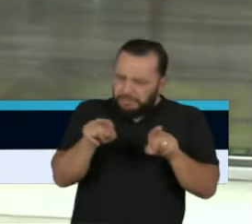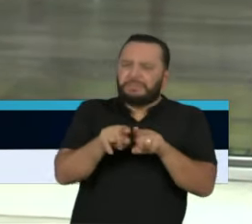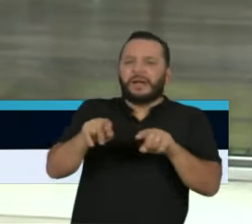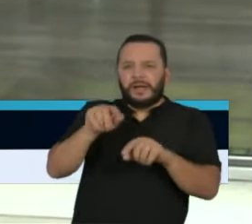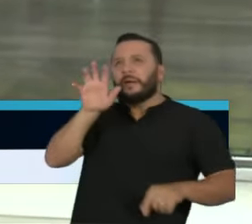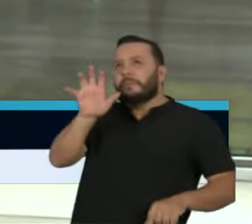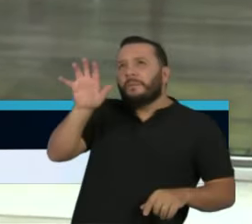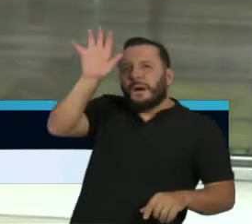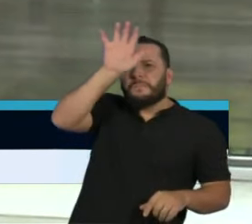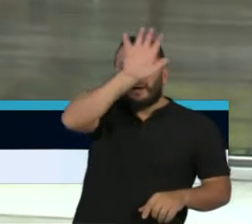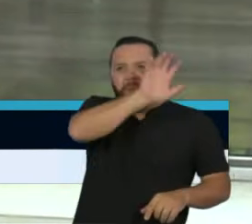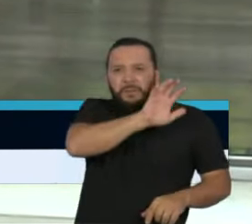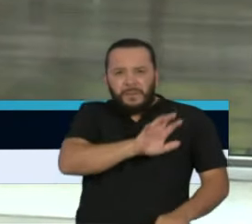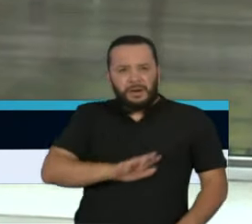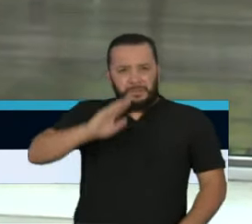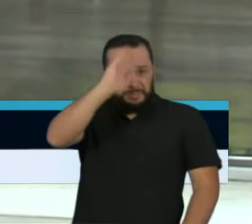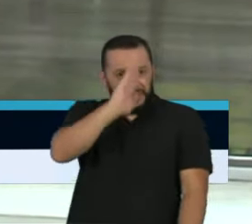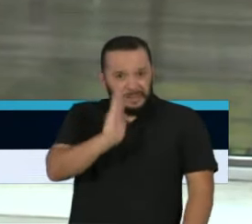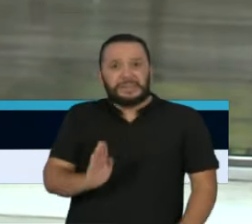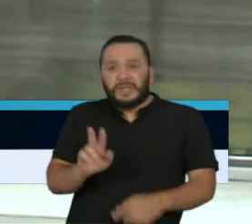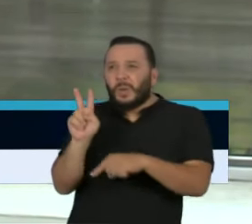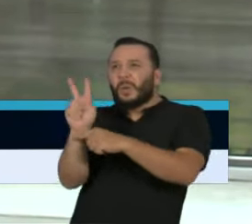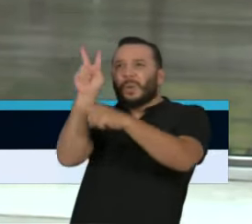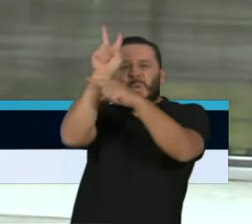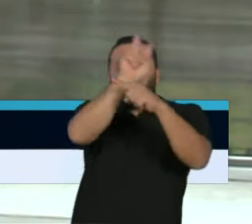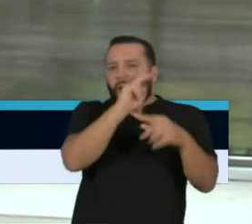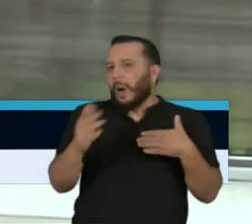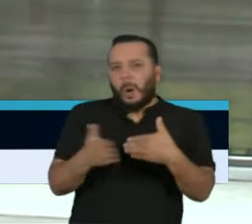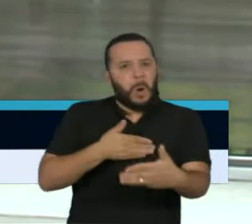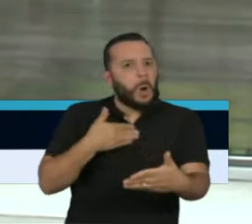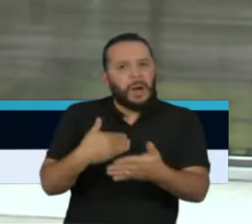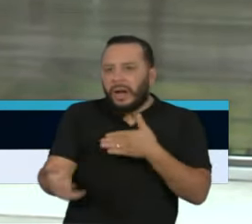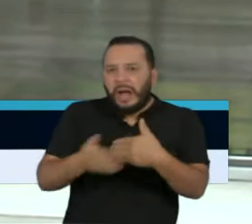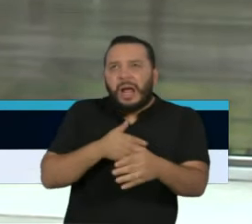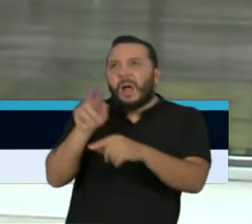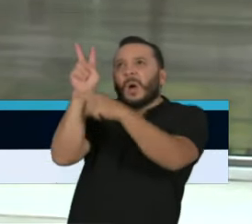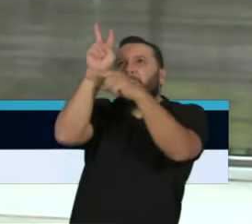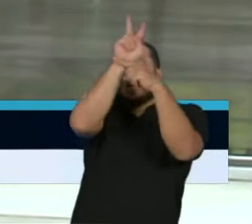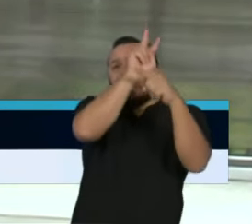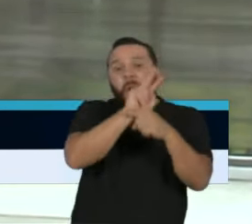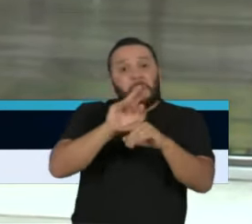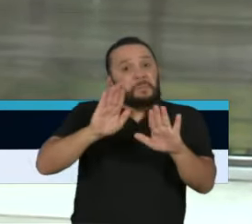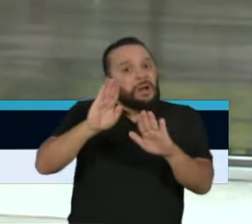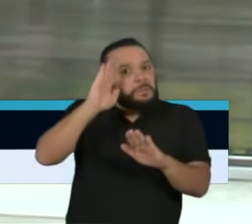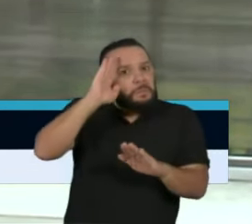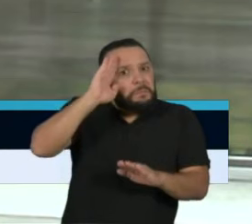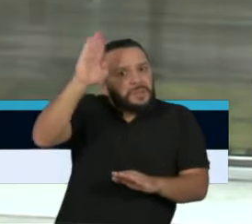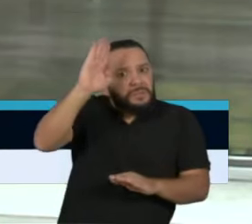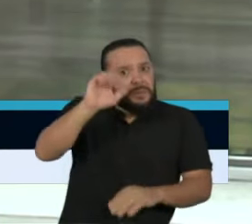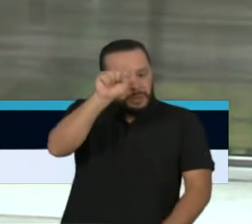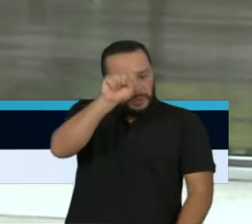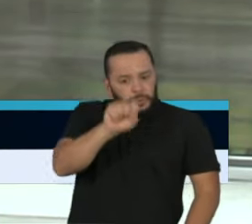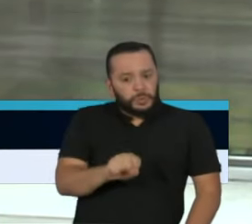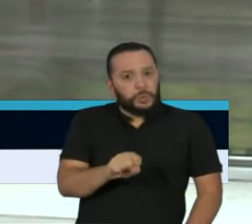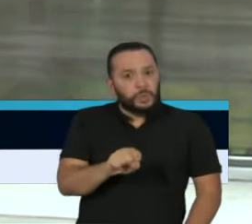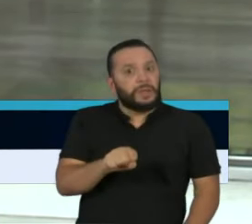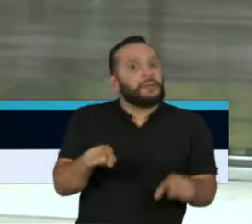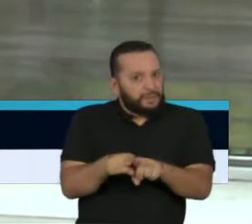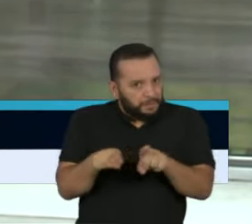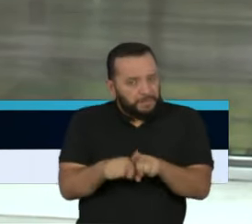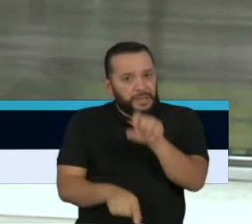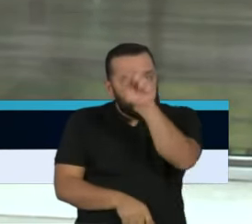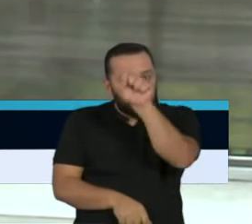país para proteger os brasileiros indistintamente. Mas é aqui, no Sul e no Sudeste, onde nós temos os